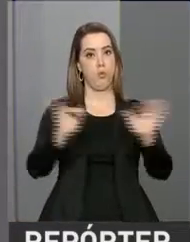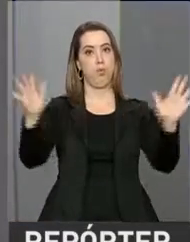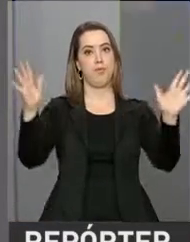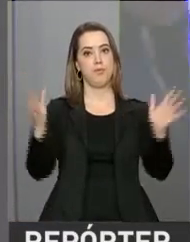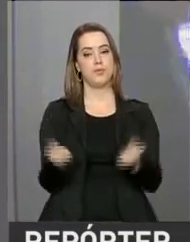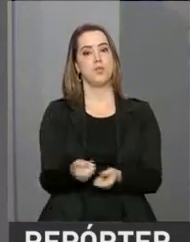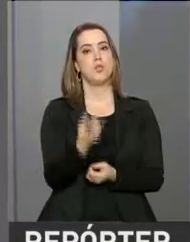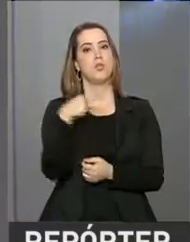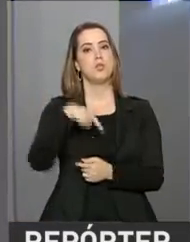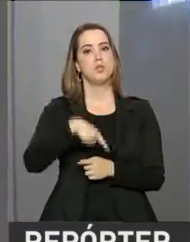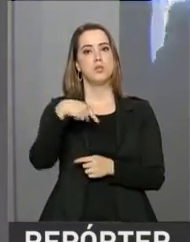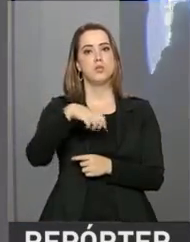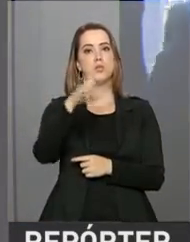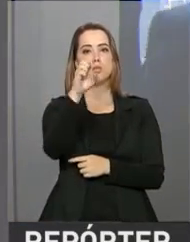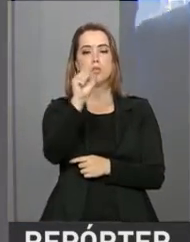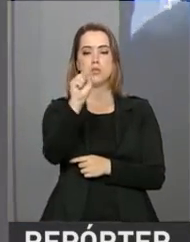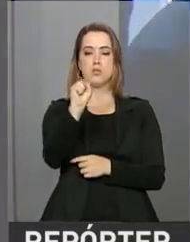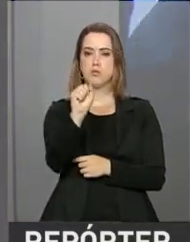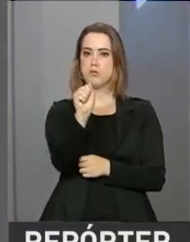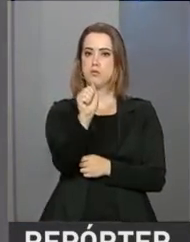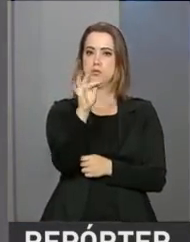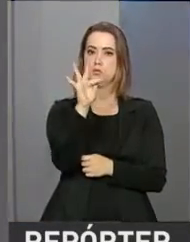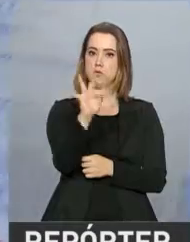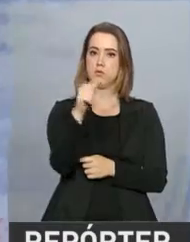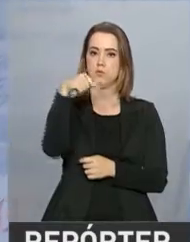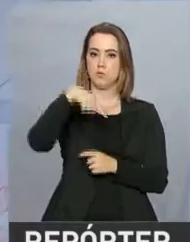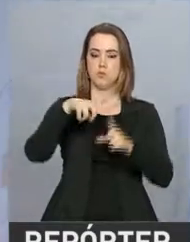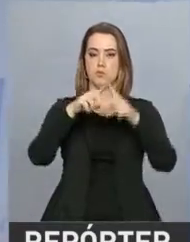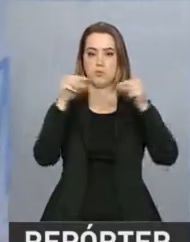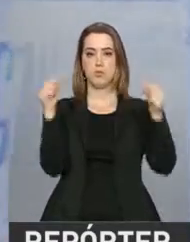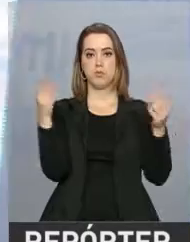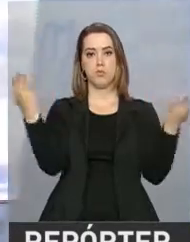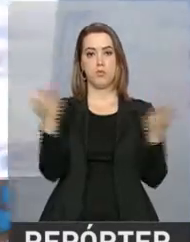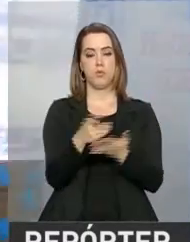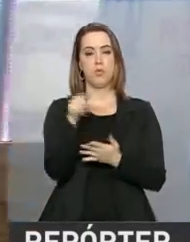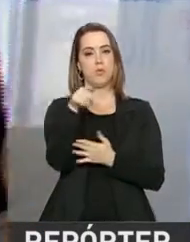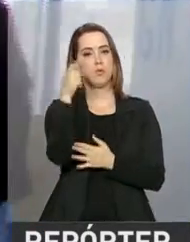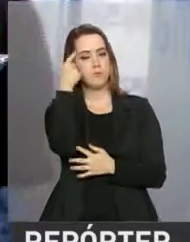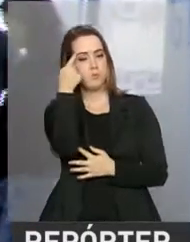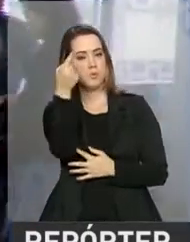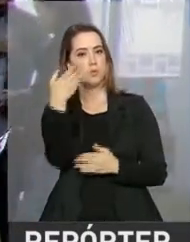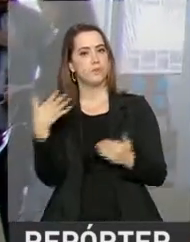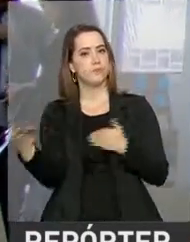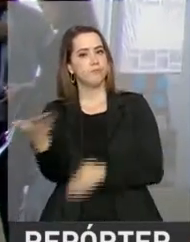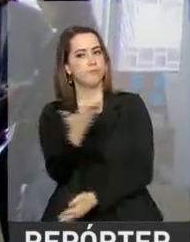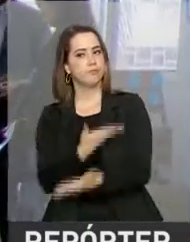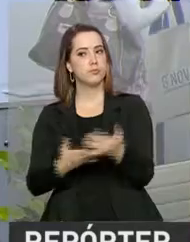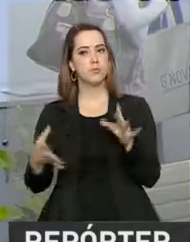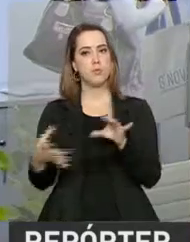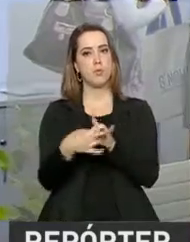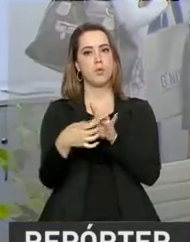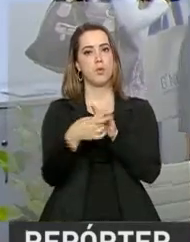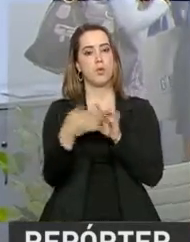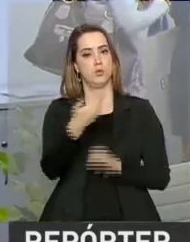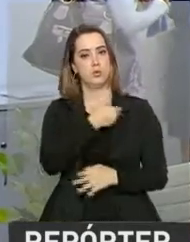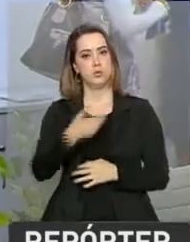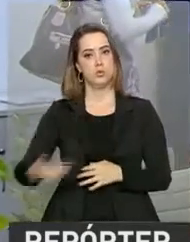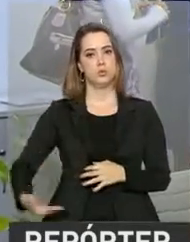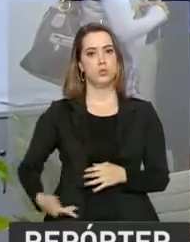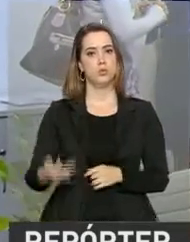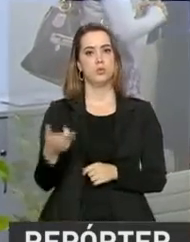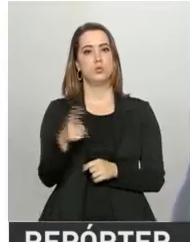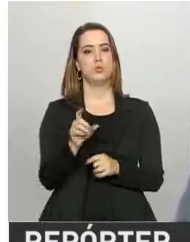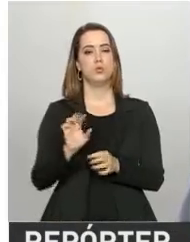sede da Escola Nacional de Administração Pública em Brasília. E a ideia é que atue em parceria com órgãos de governo em